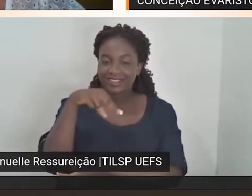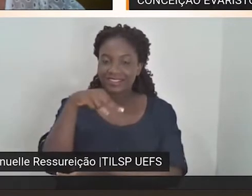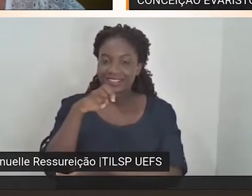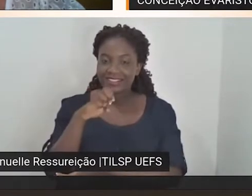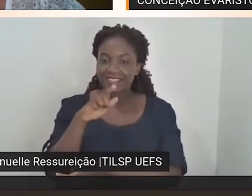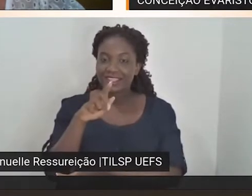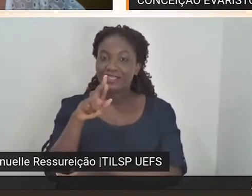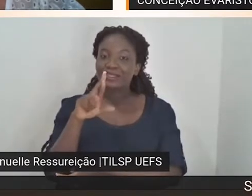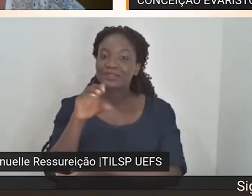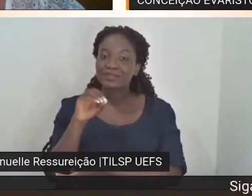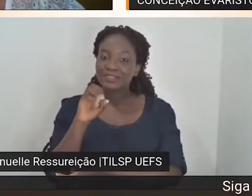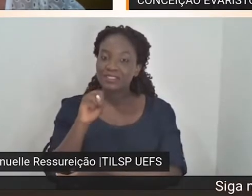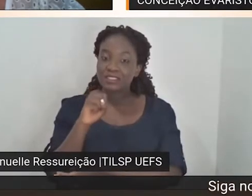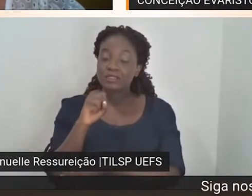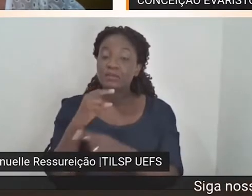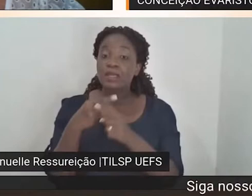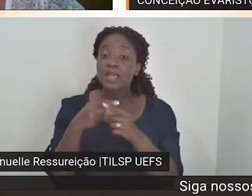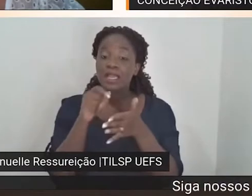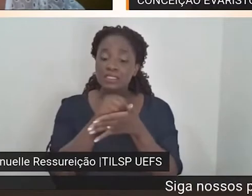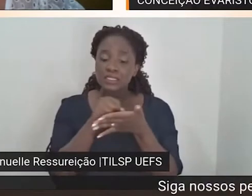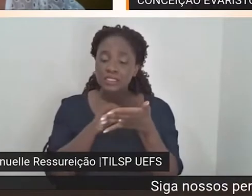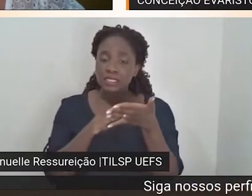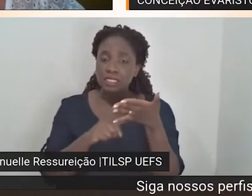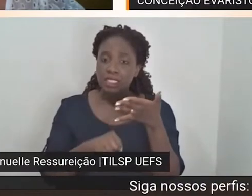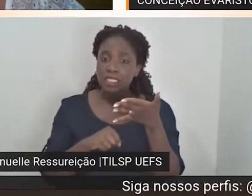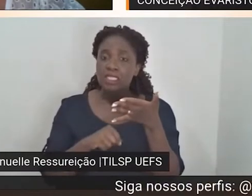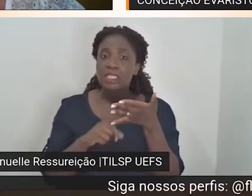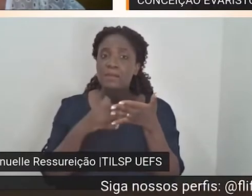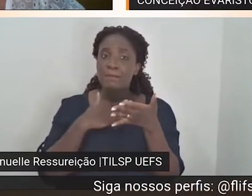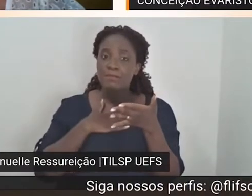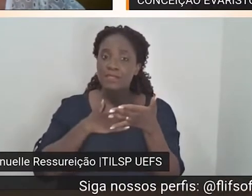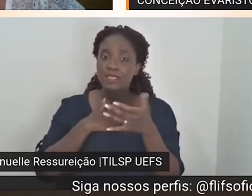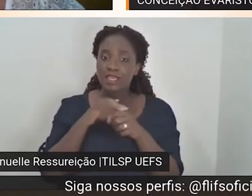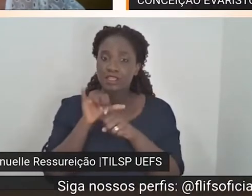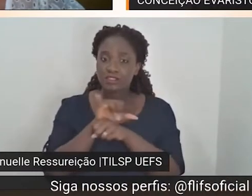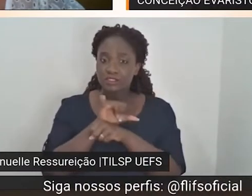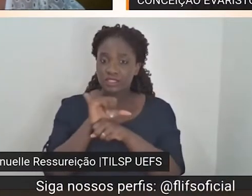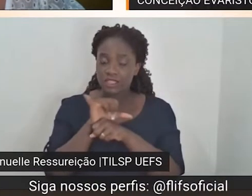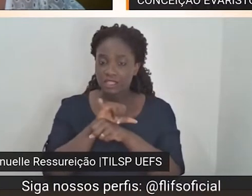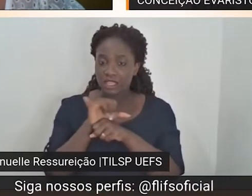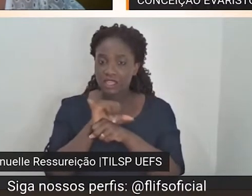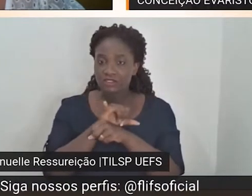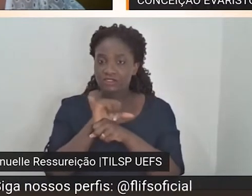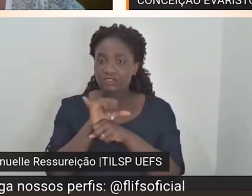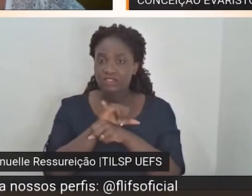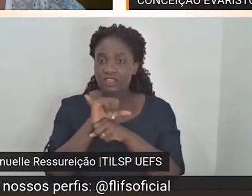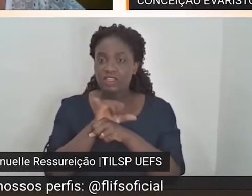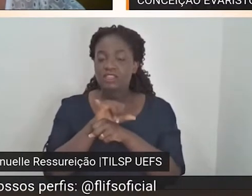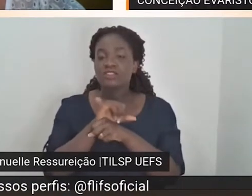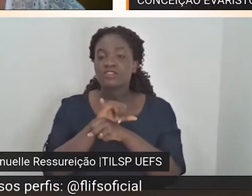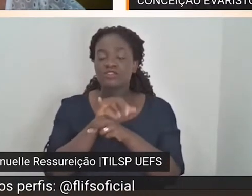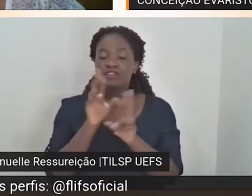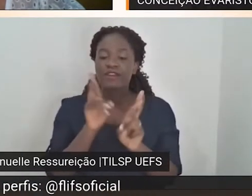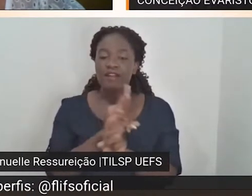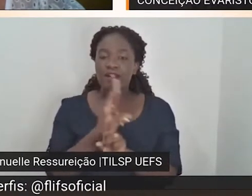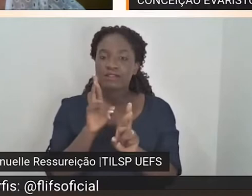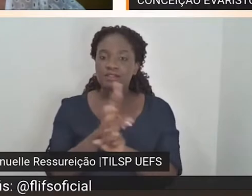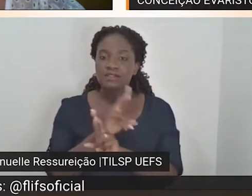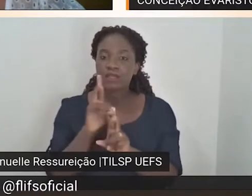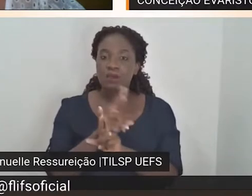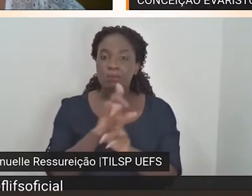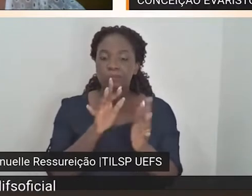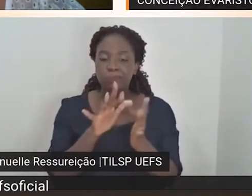a escrita era a minha maneira e é a minha maneira de acessar, de estar em relação com o